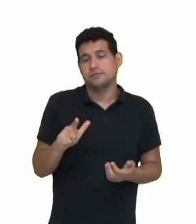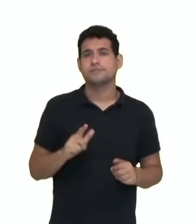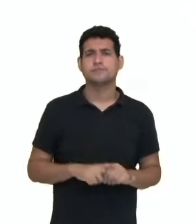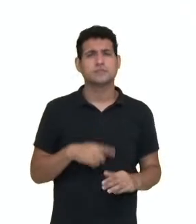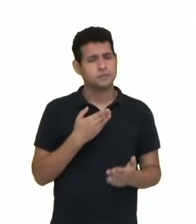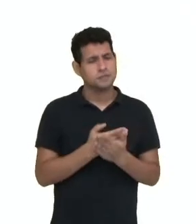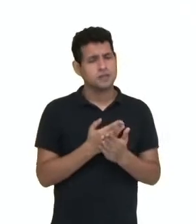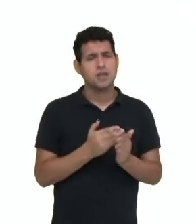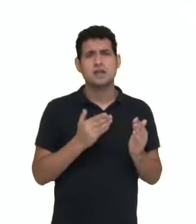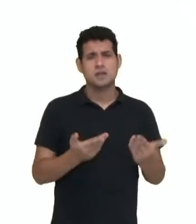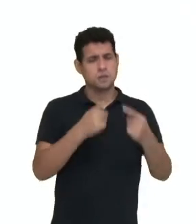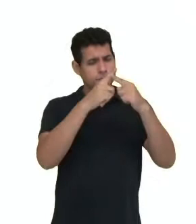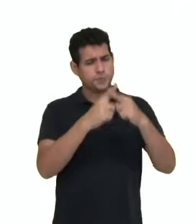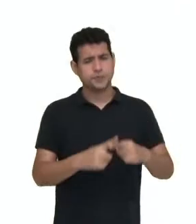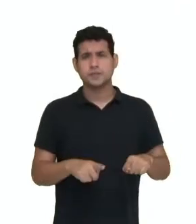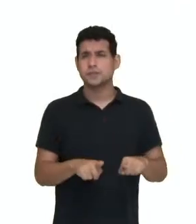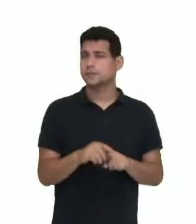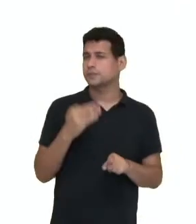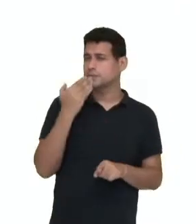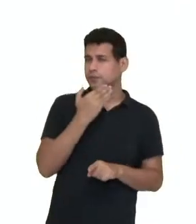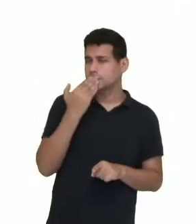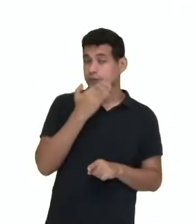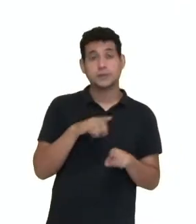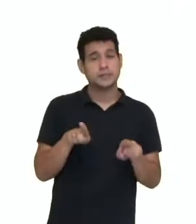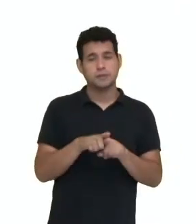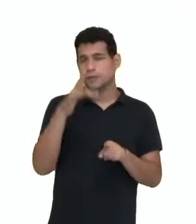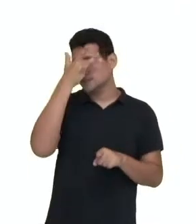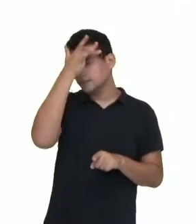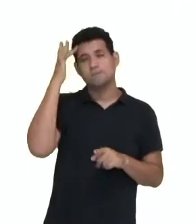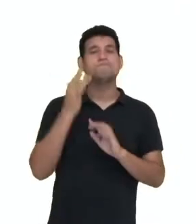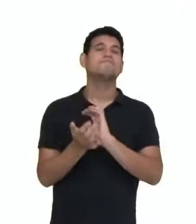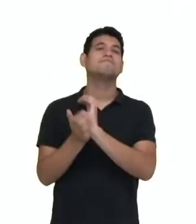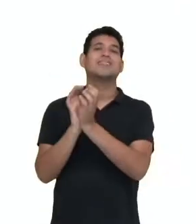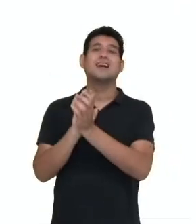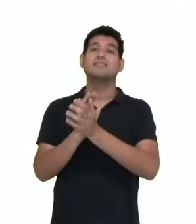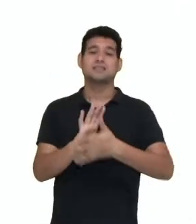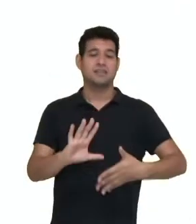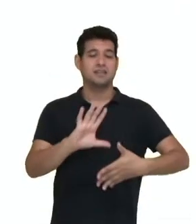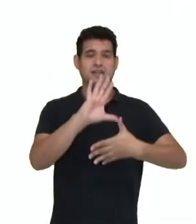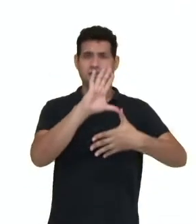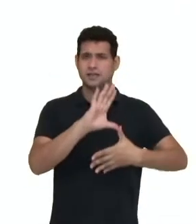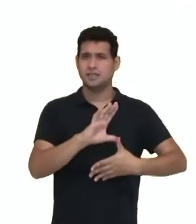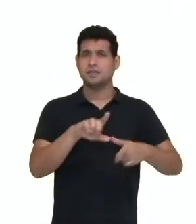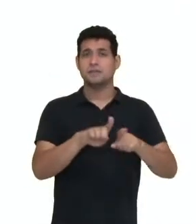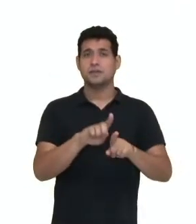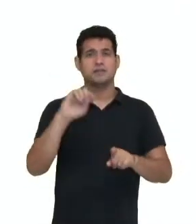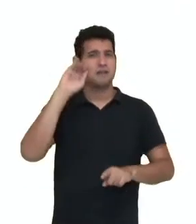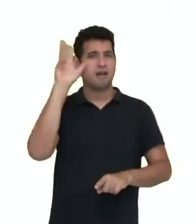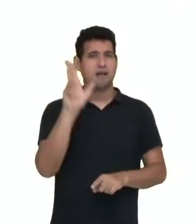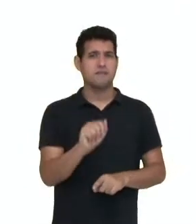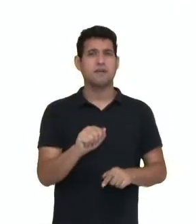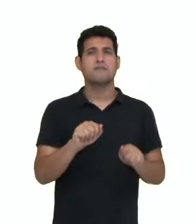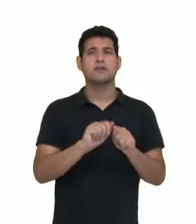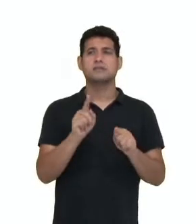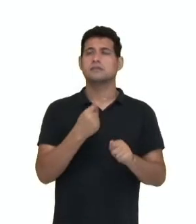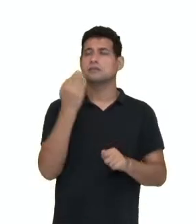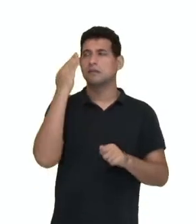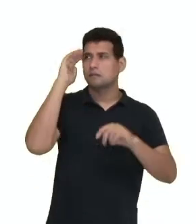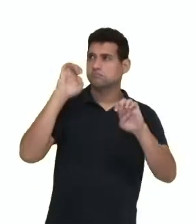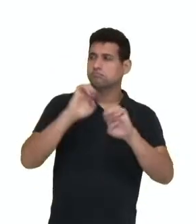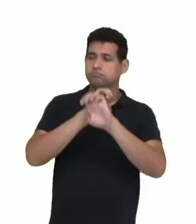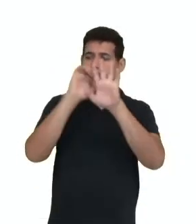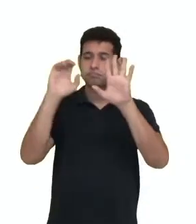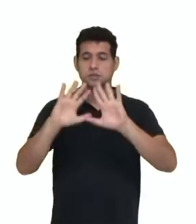Estudar as disputas por açúcar e escravizados na América colonial e na África nos permite compreender as